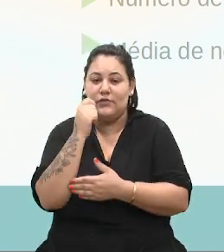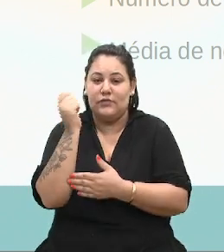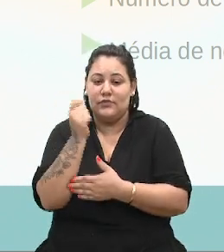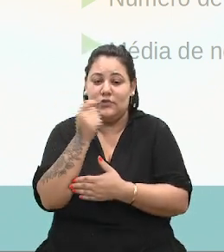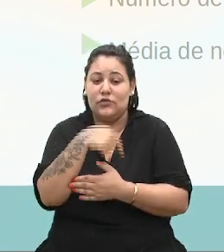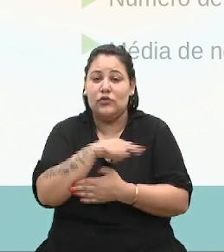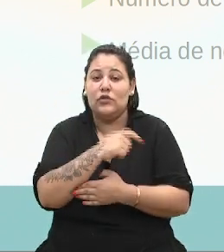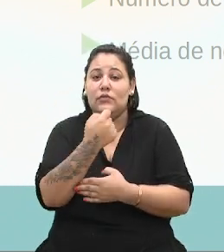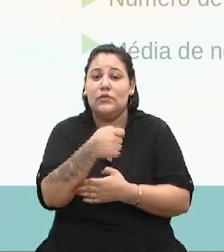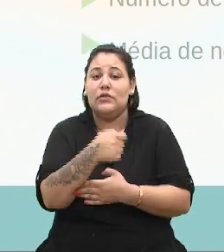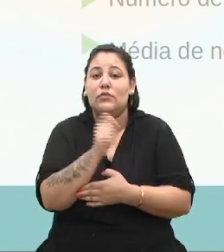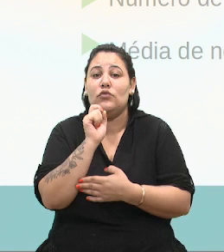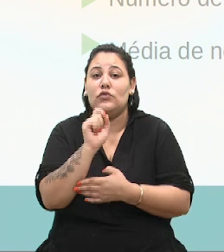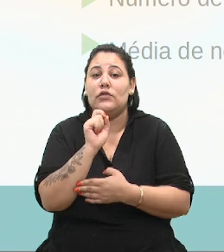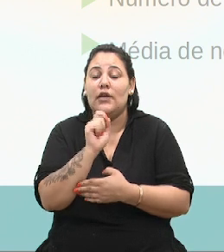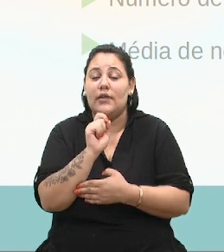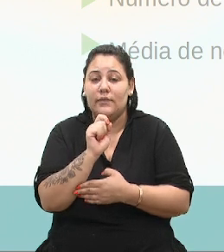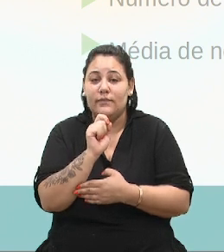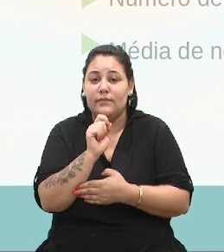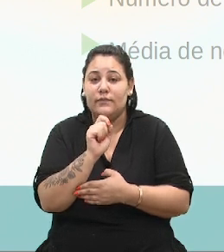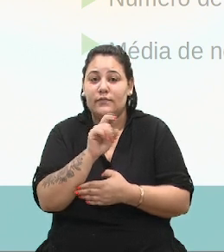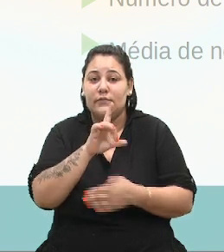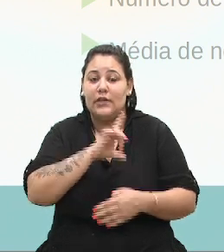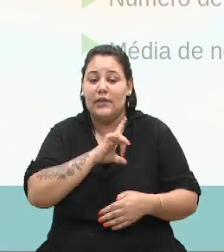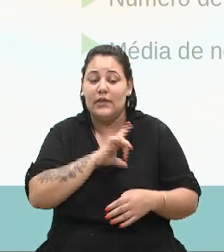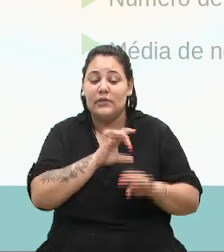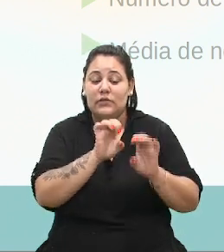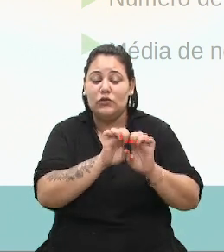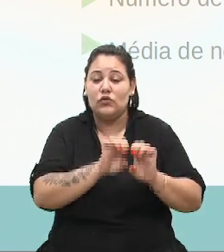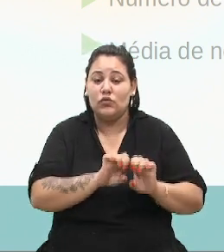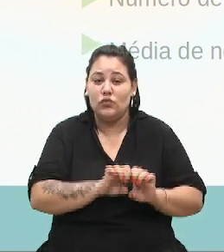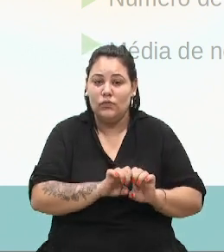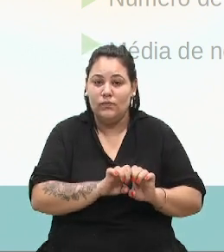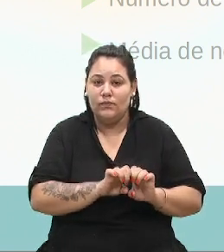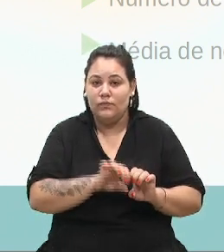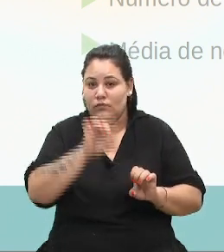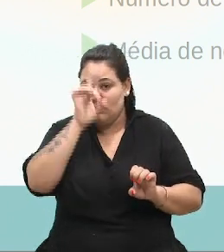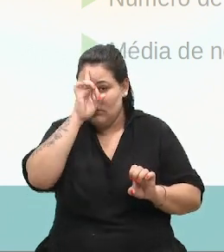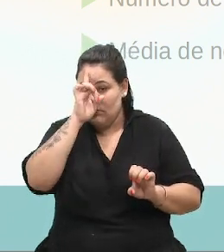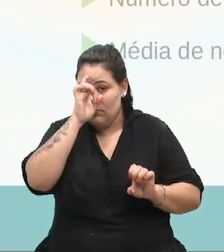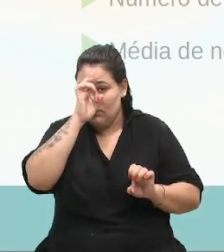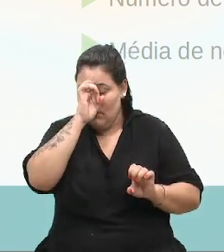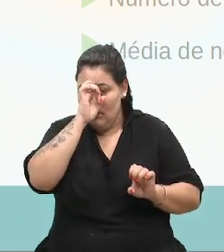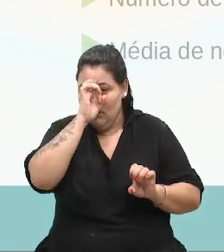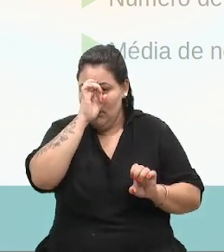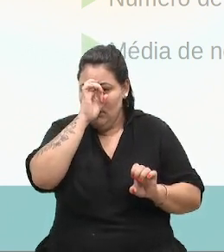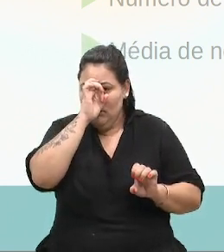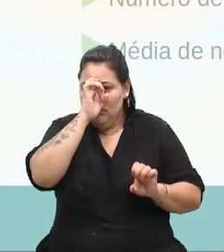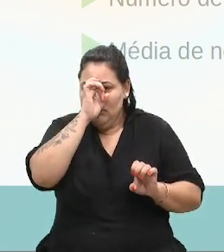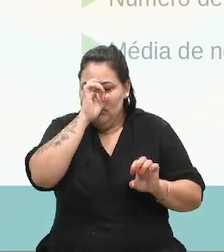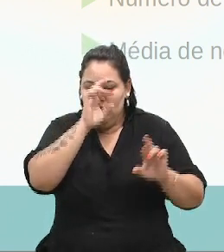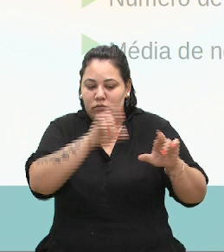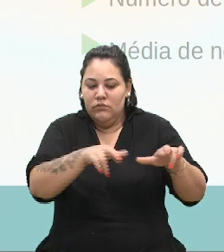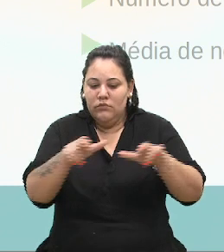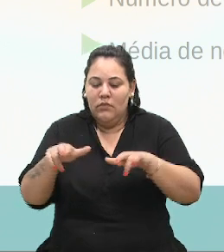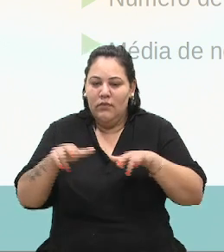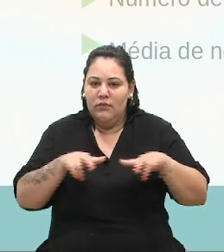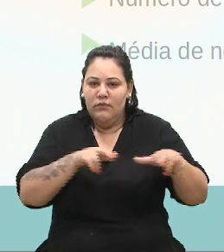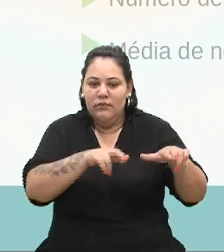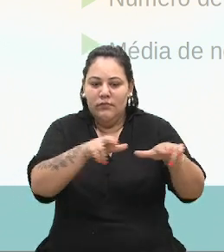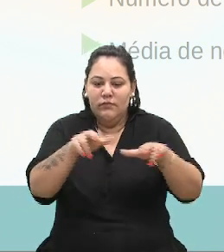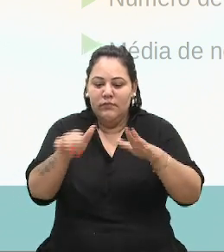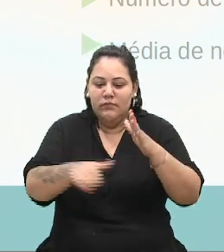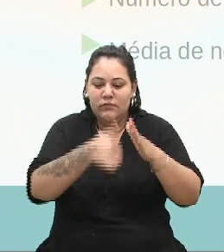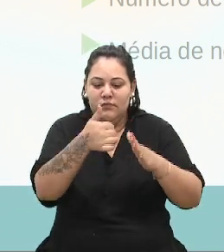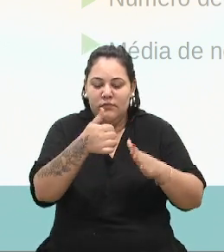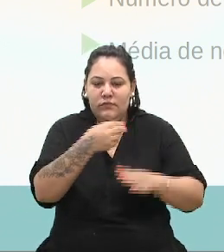quê? É batalhar por cada vez mais ter estruturas hospitalares. Nós temos que cada vez mais regionalizar a saúde, porque daí